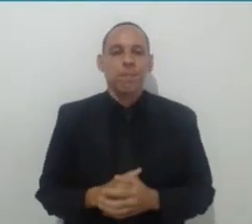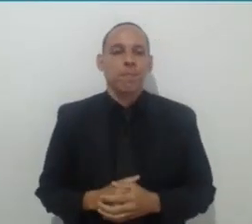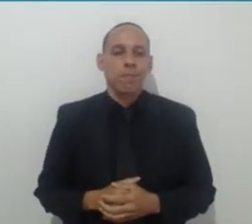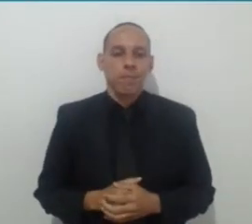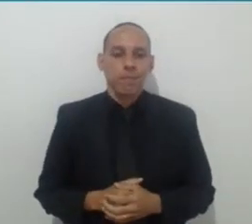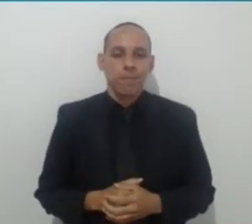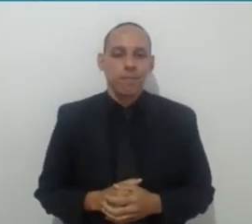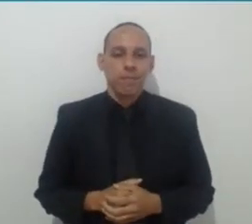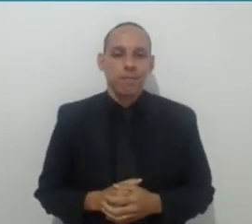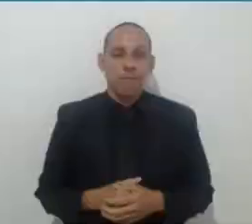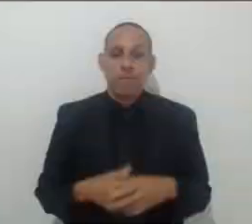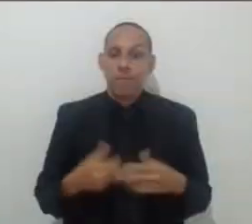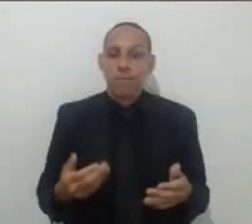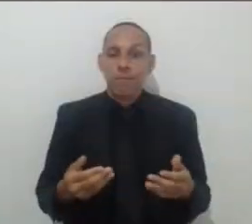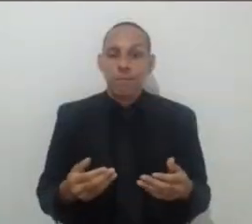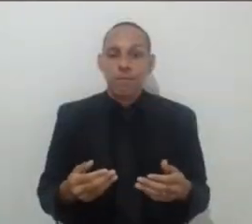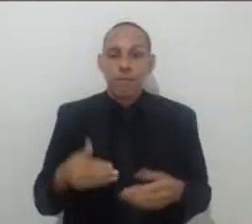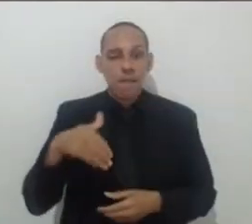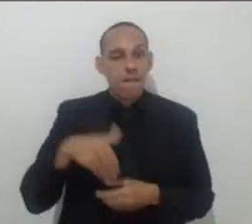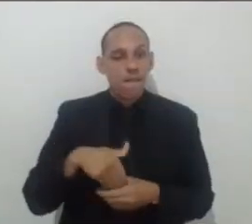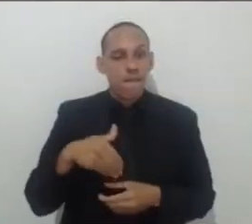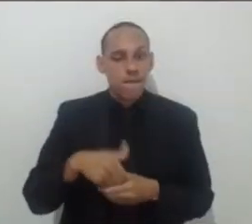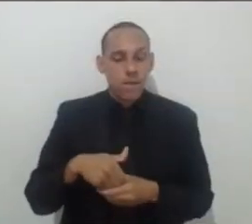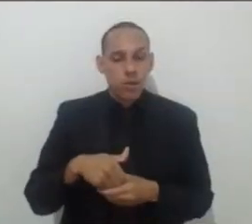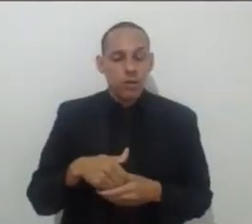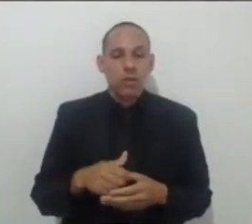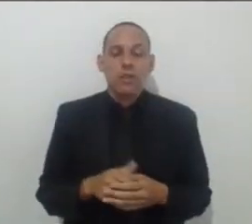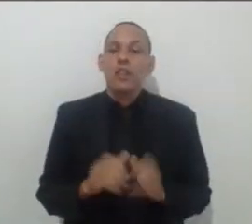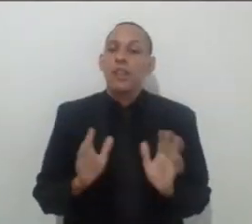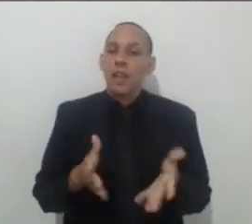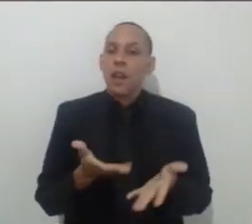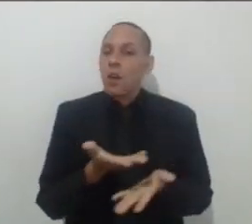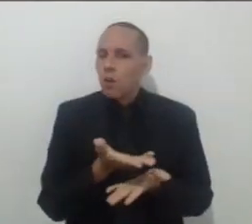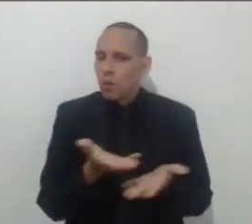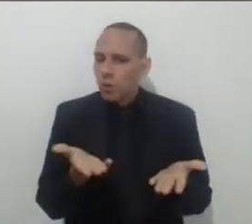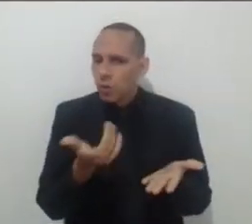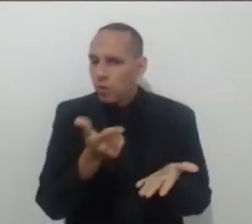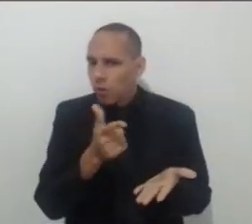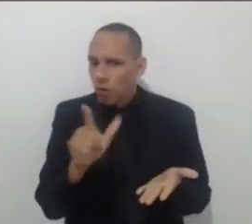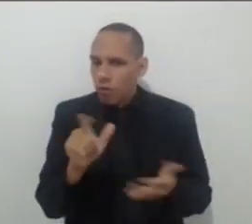Após o voto da relatora denegando a segurança, os demais aguardam ou mantêm?